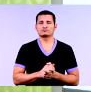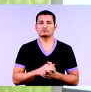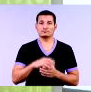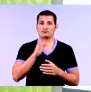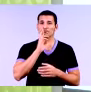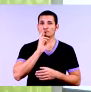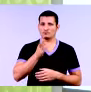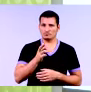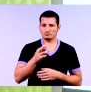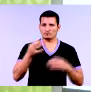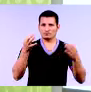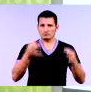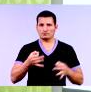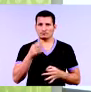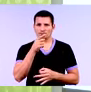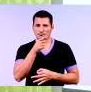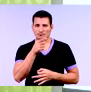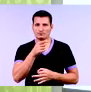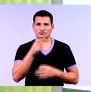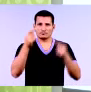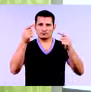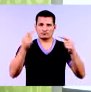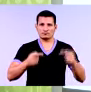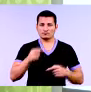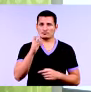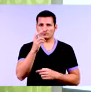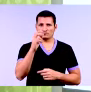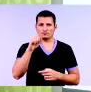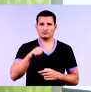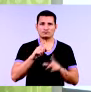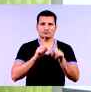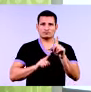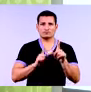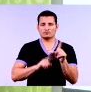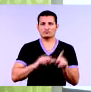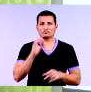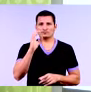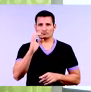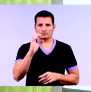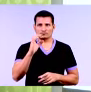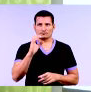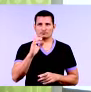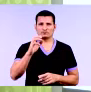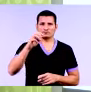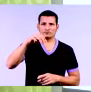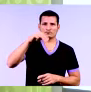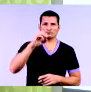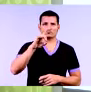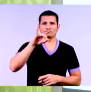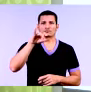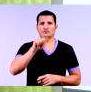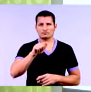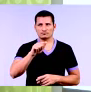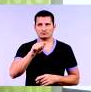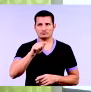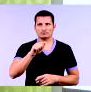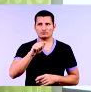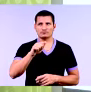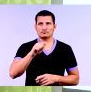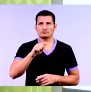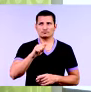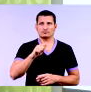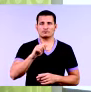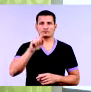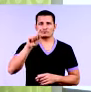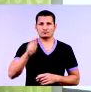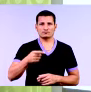resposta certa a essa questão, a questão 5, é a letra C, média, passando os valores